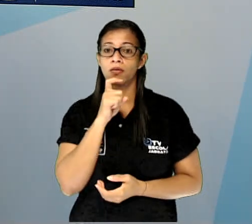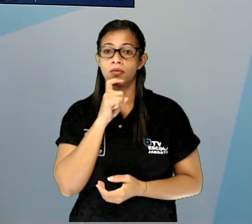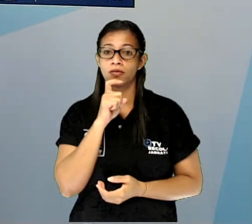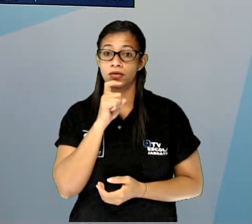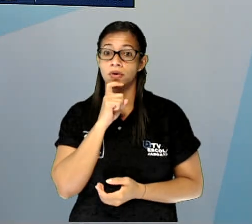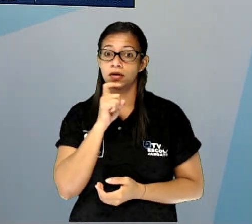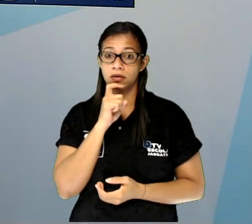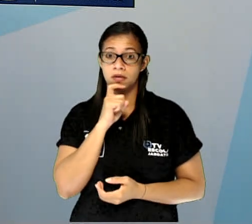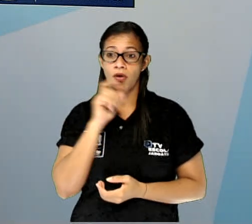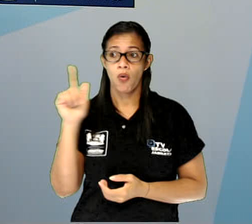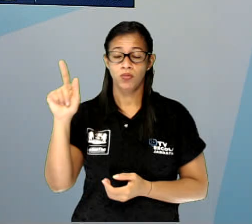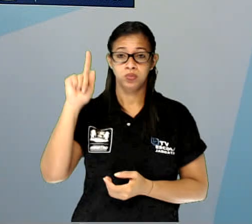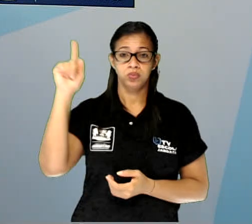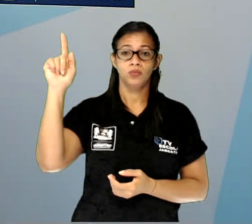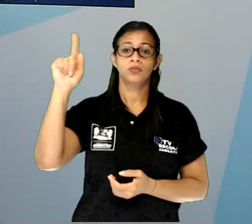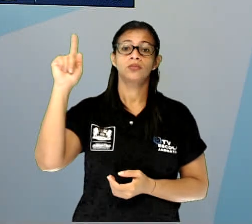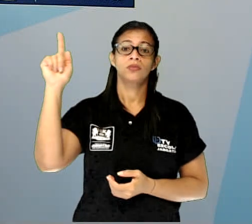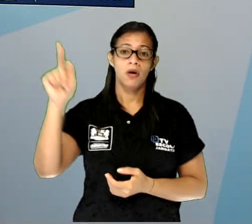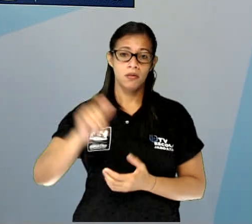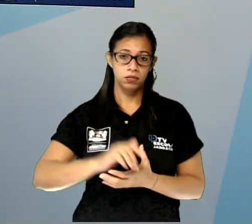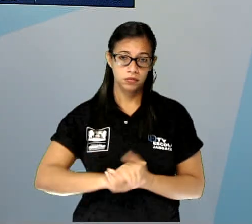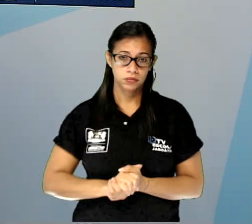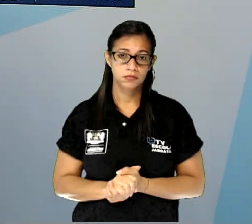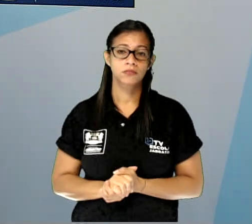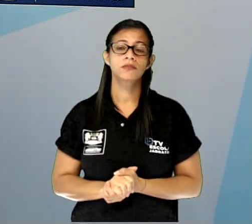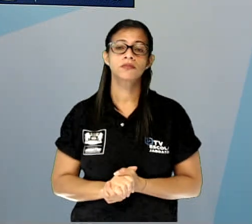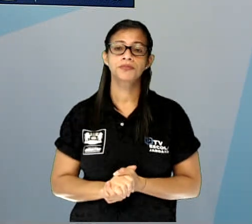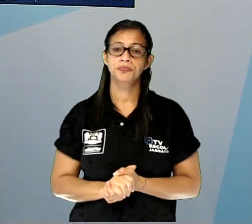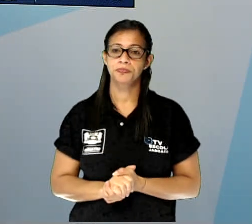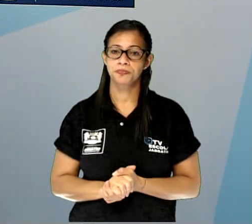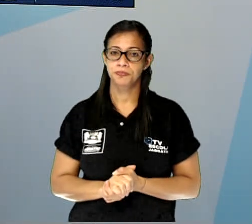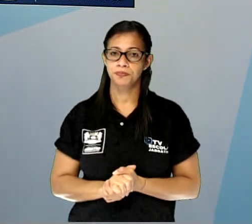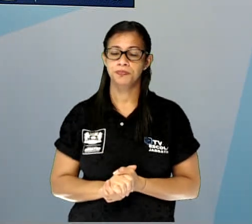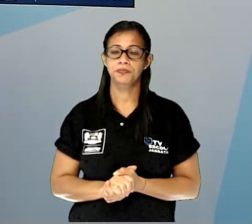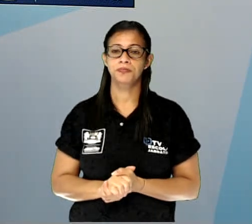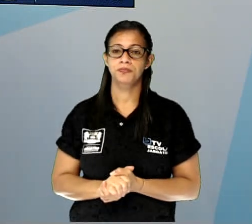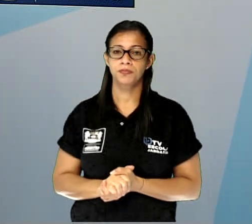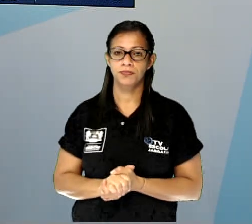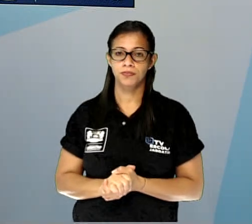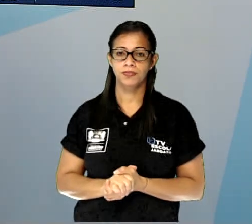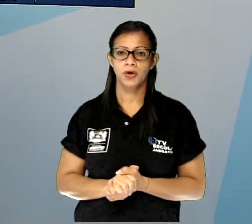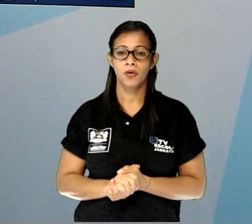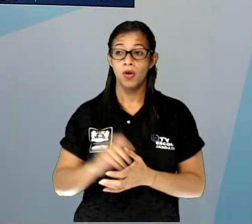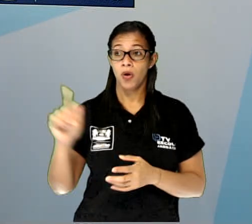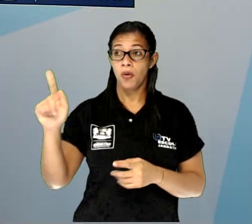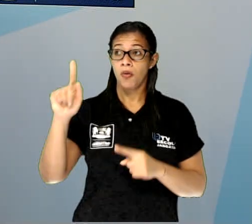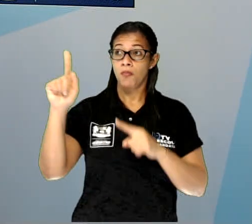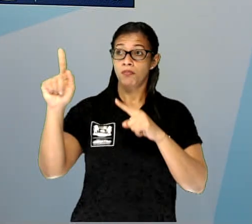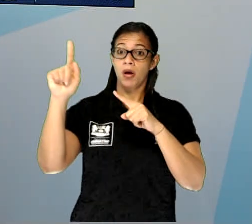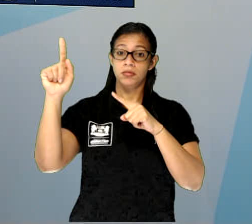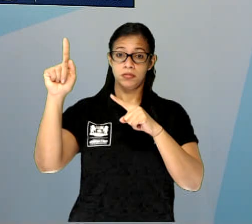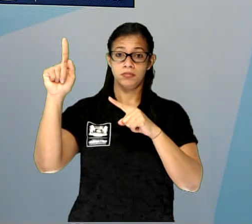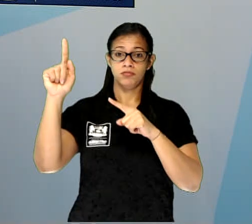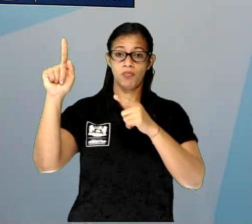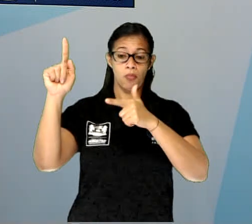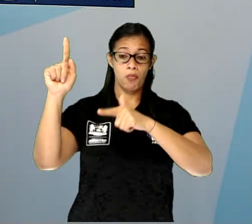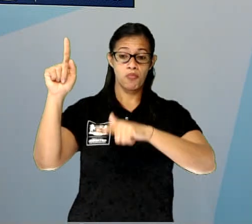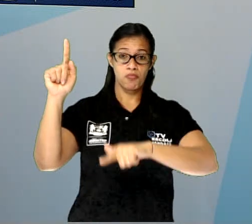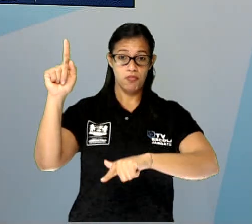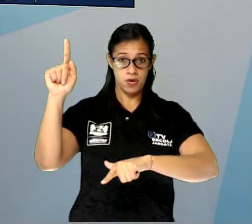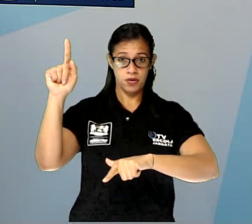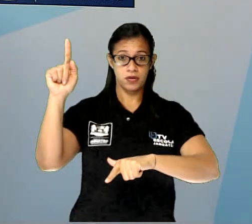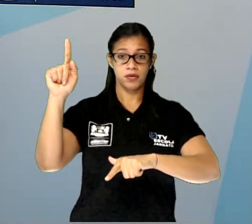muito alta, né? Porque quanto mais alto, mais frio. A gente aprendeu isso numa outra